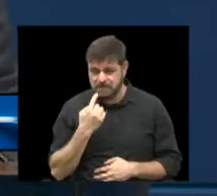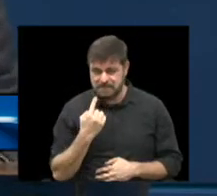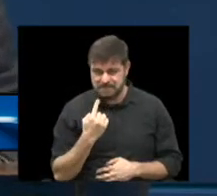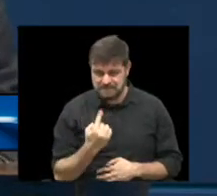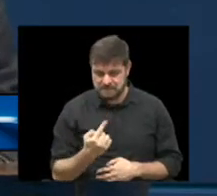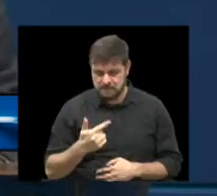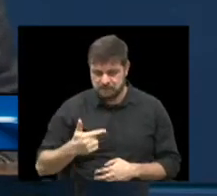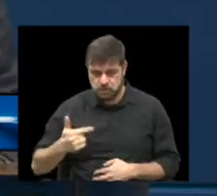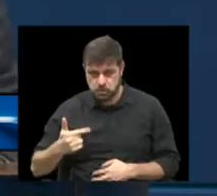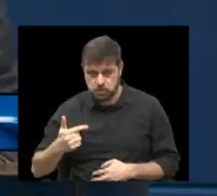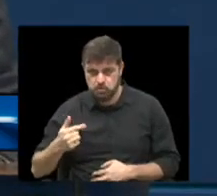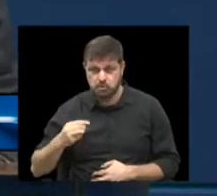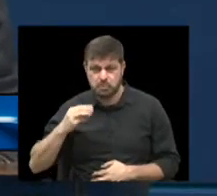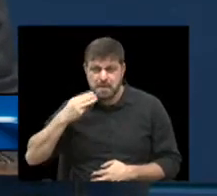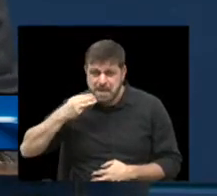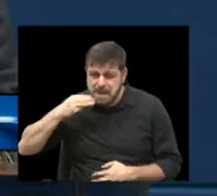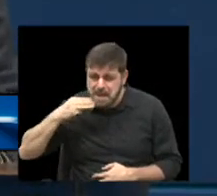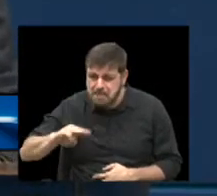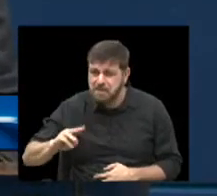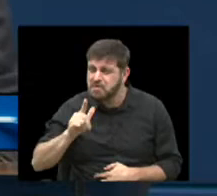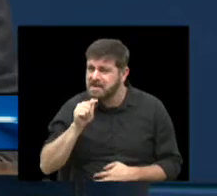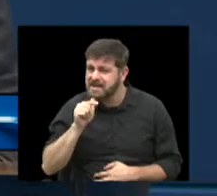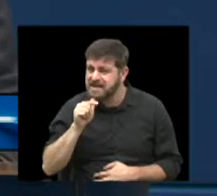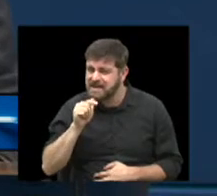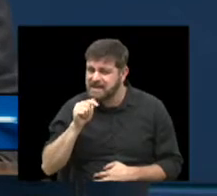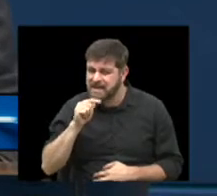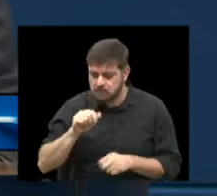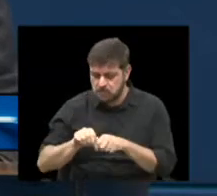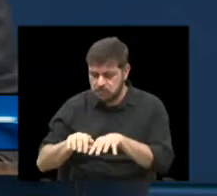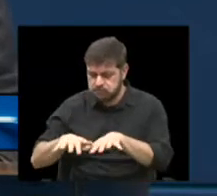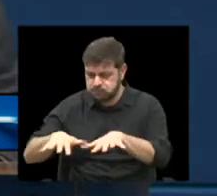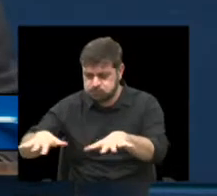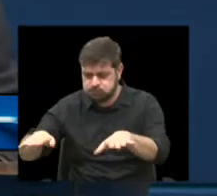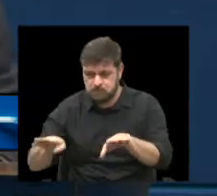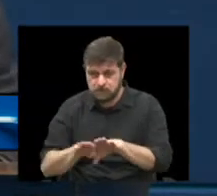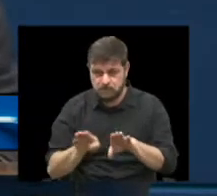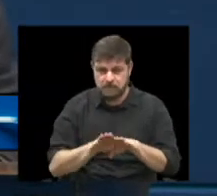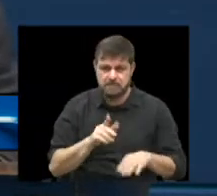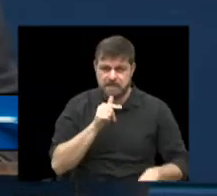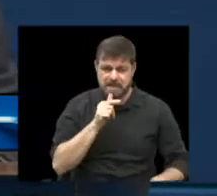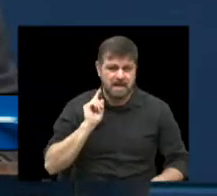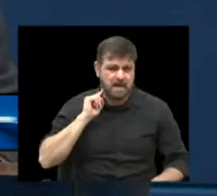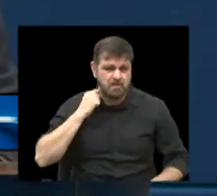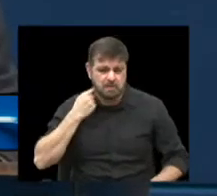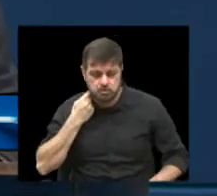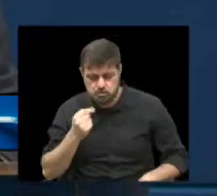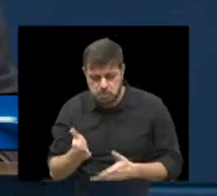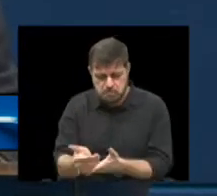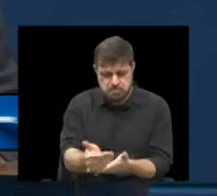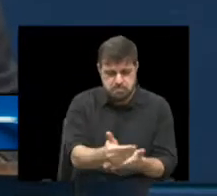água, 198 milhões no sistema de esgotamento sanitário e